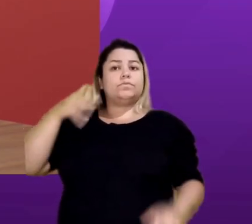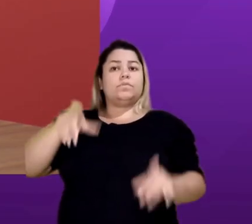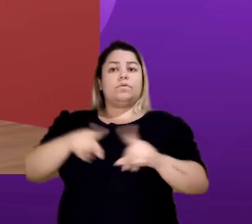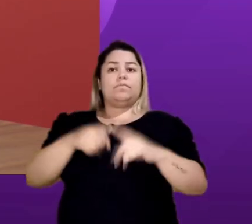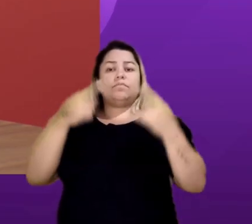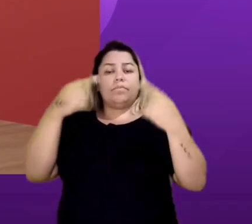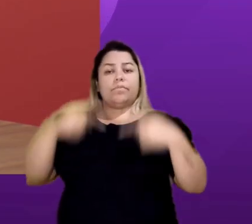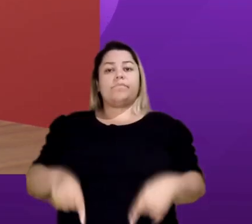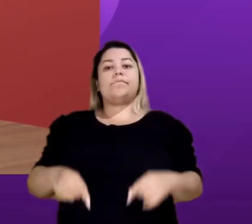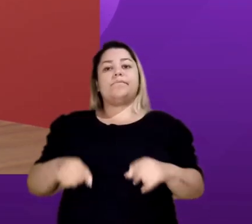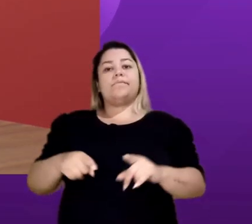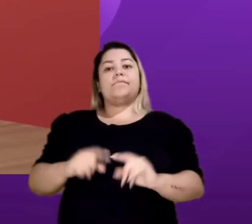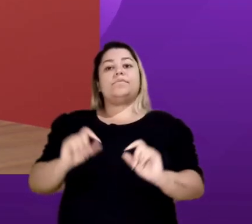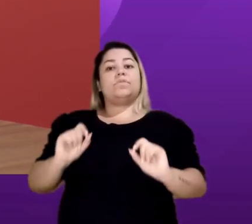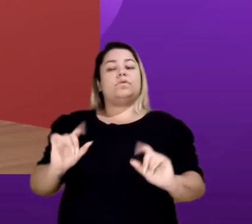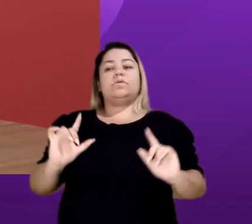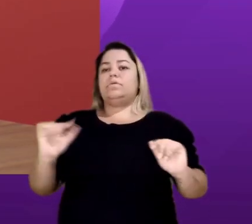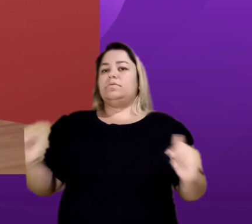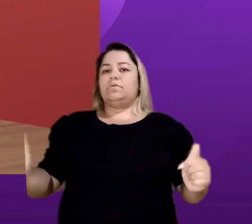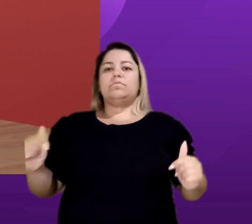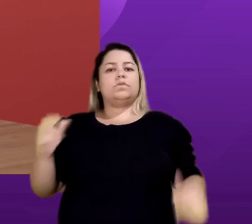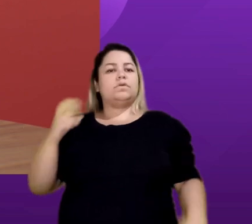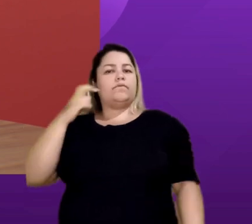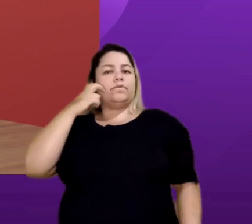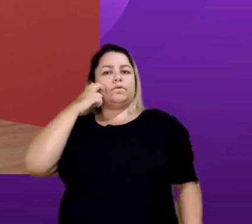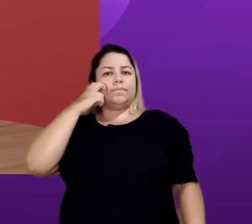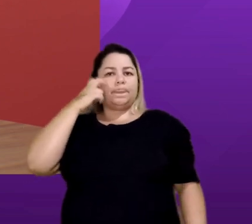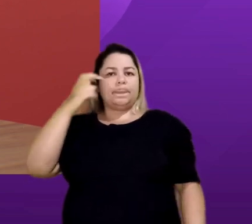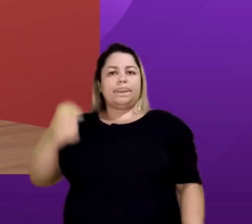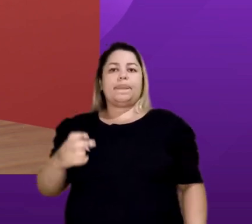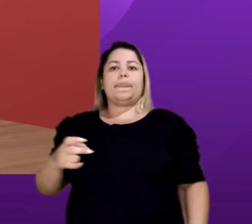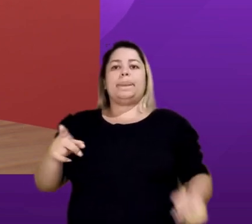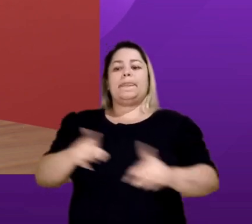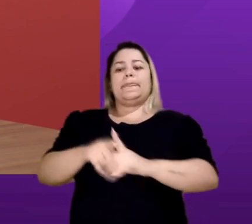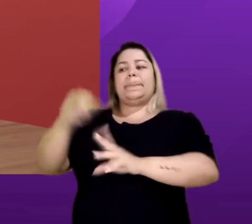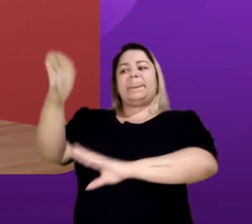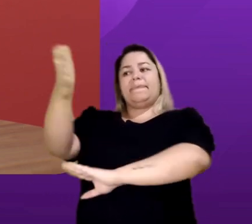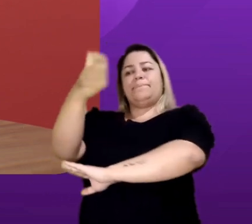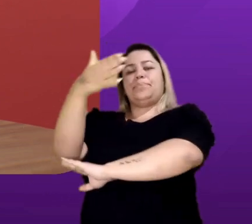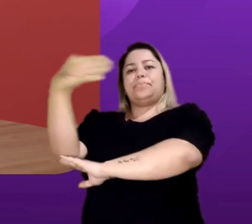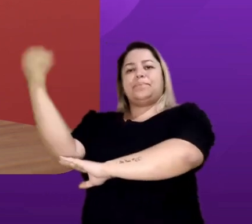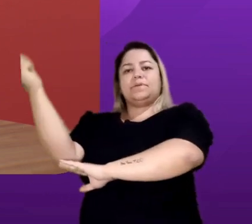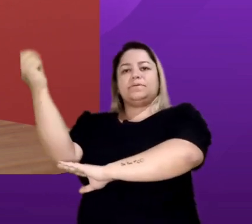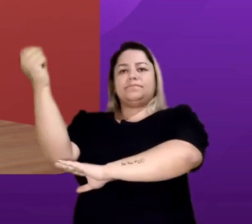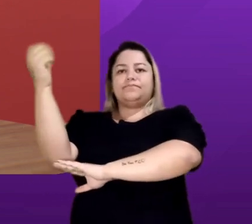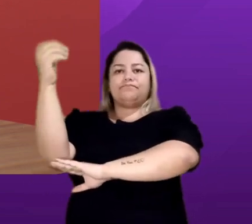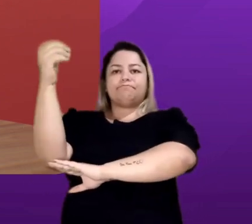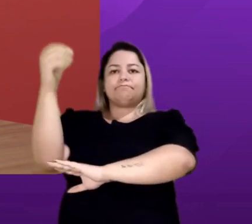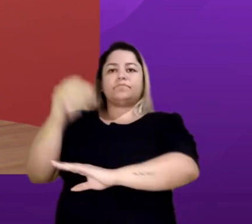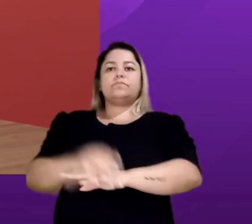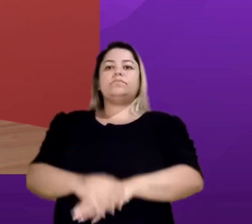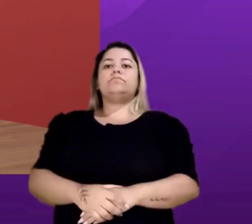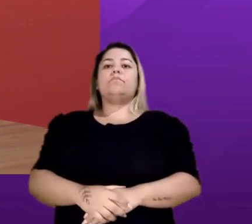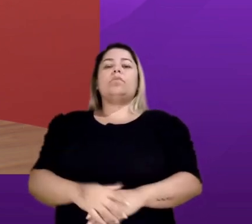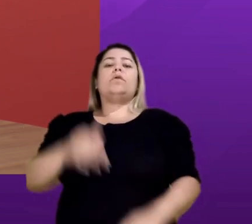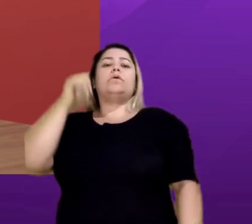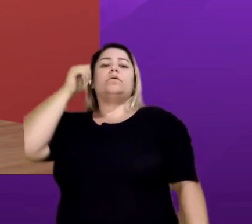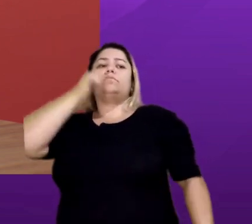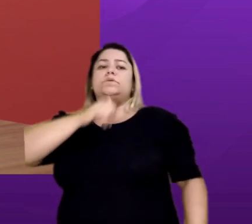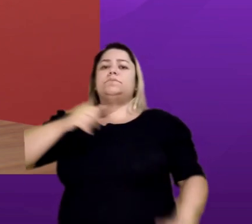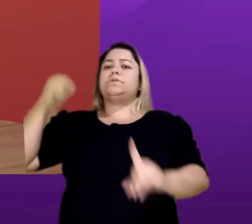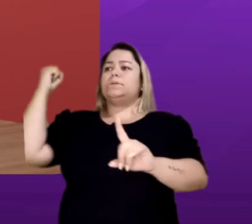que não tem vergonha de carregar bandeiras caras como essa do feminicídio,